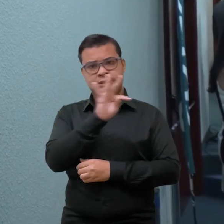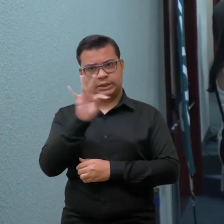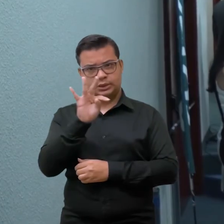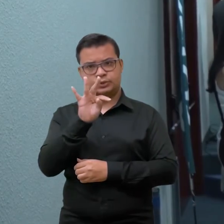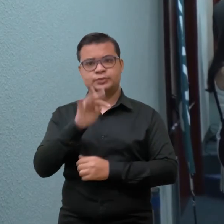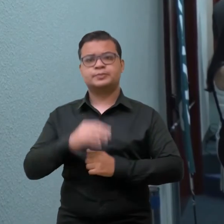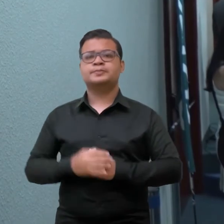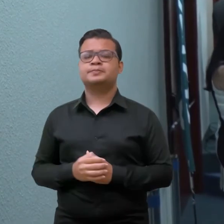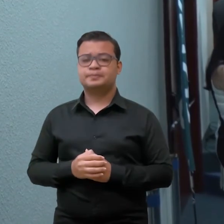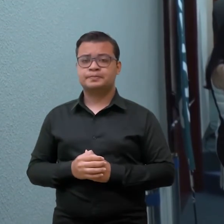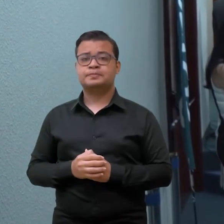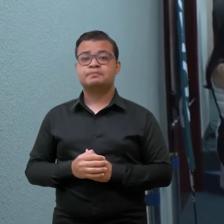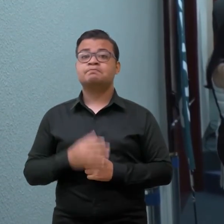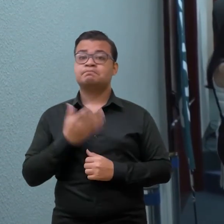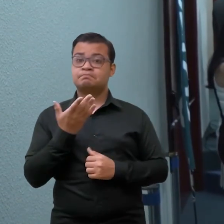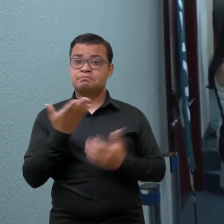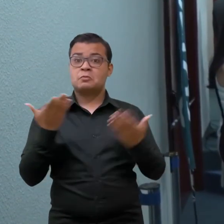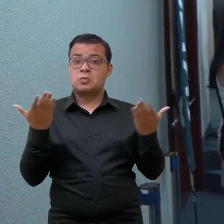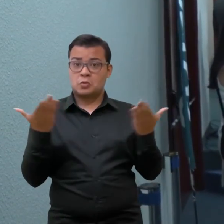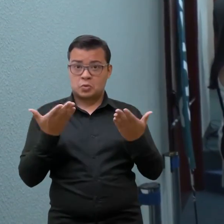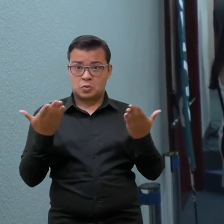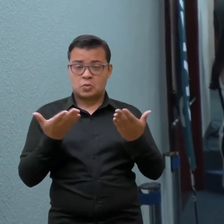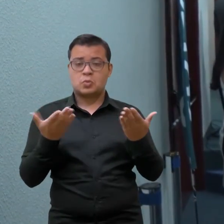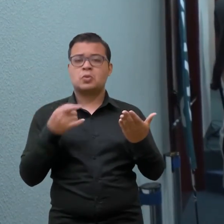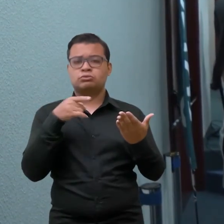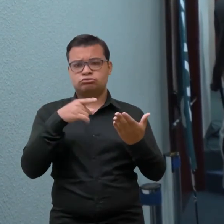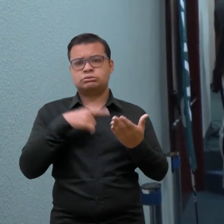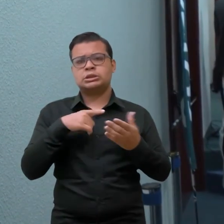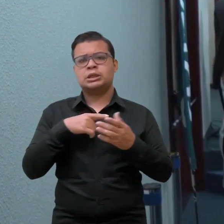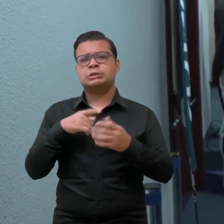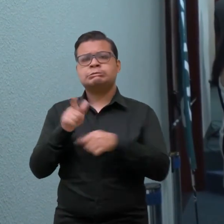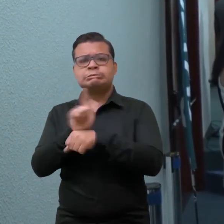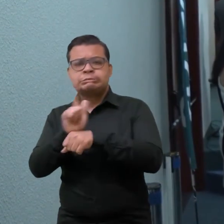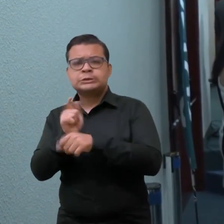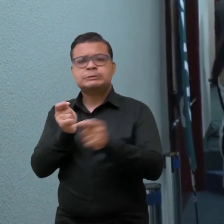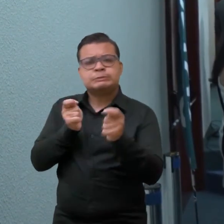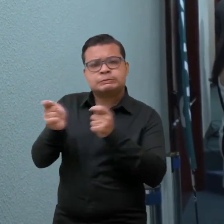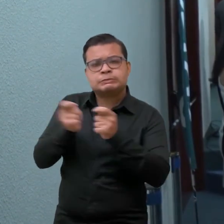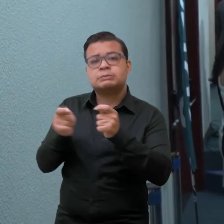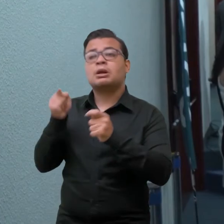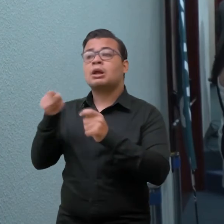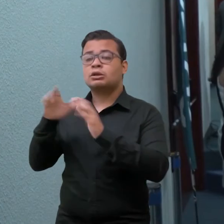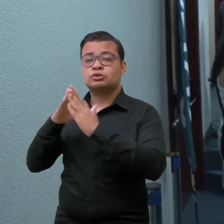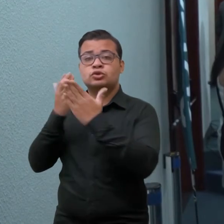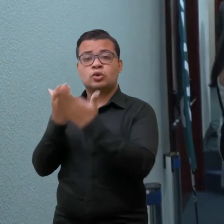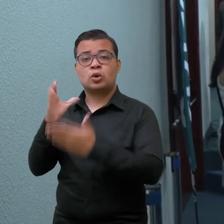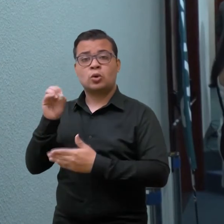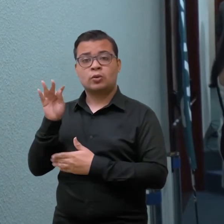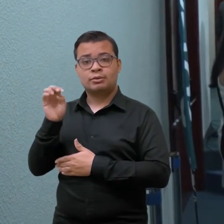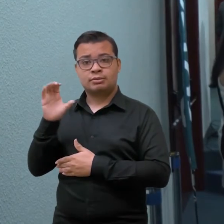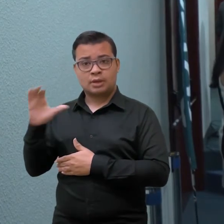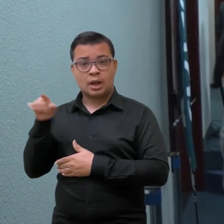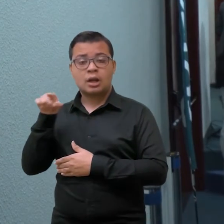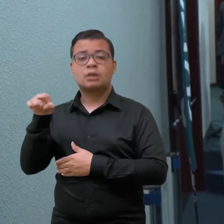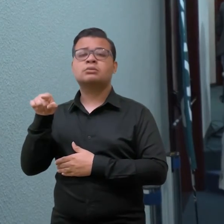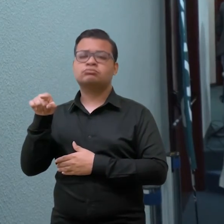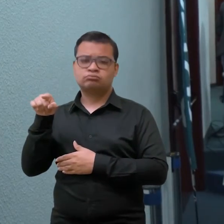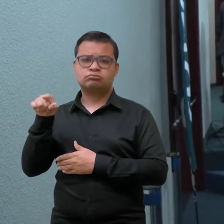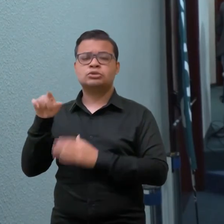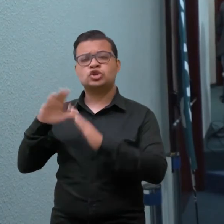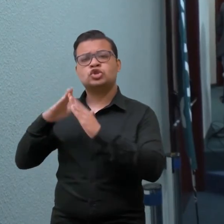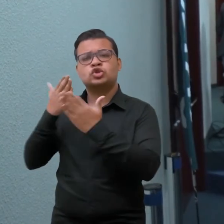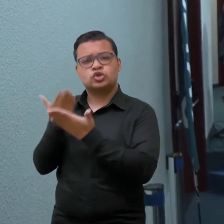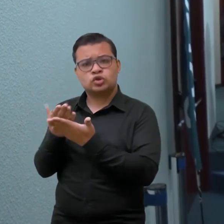SET, né? E hoje a UFG, por intermédio do SET, faz a gestão dos COTECs, que